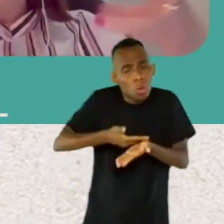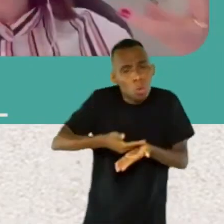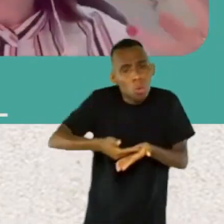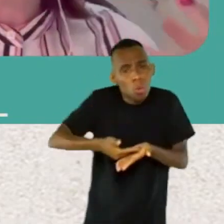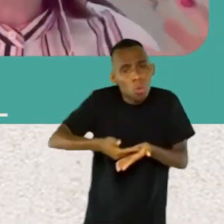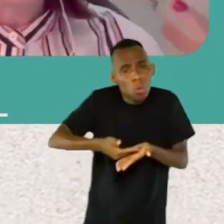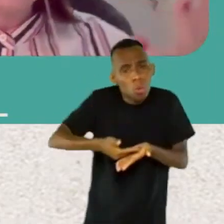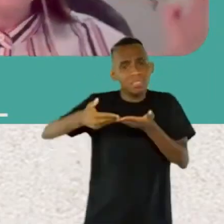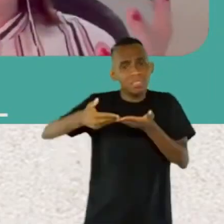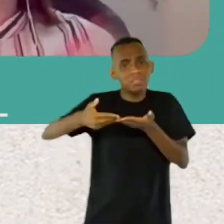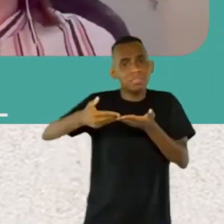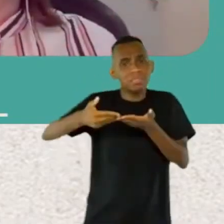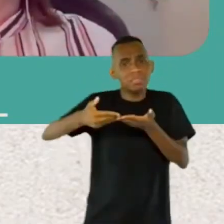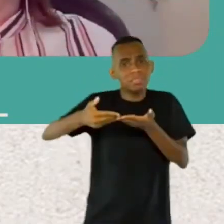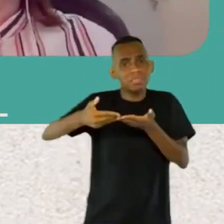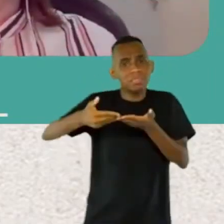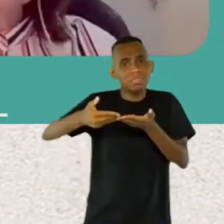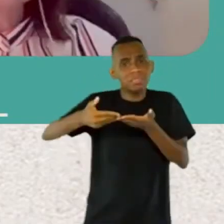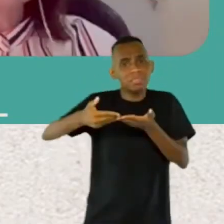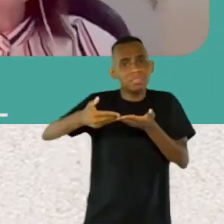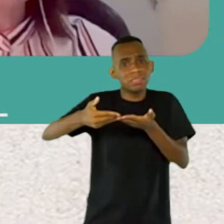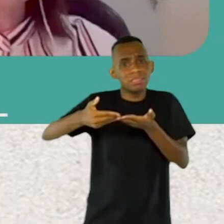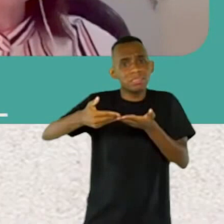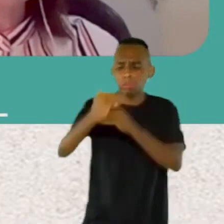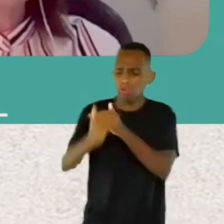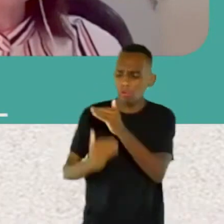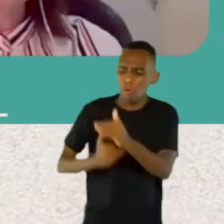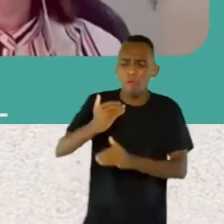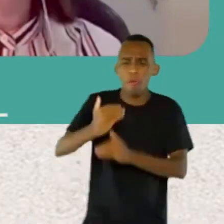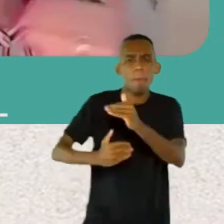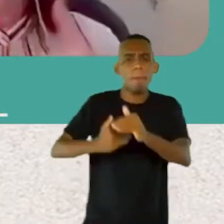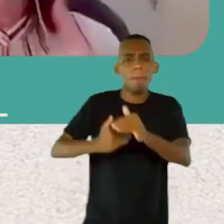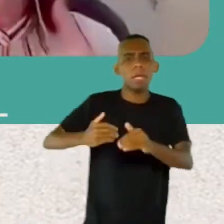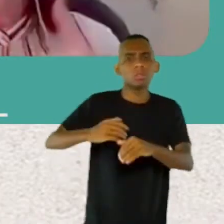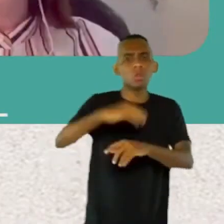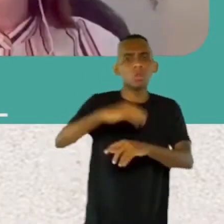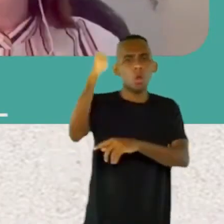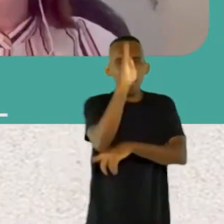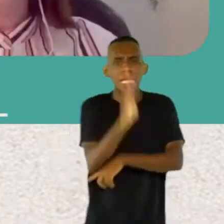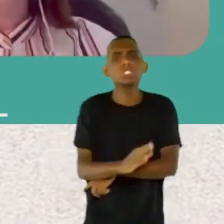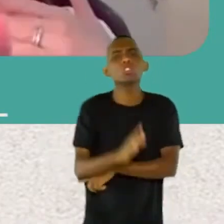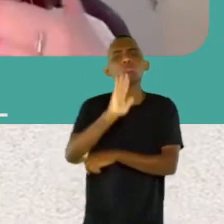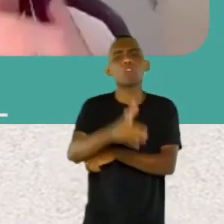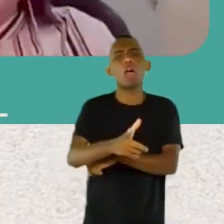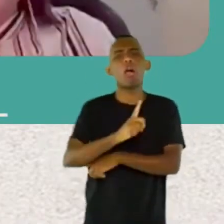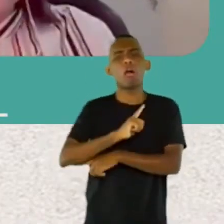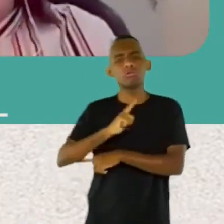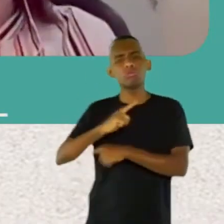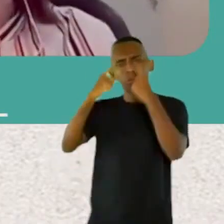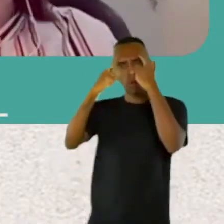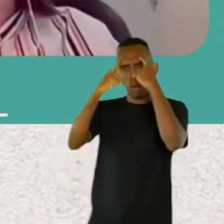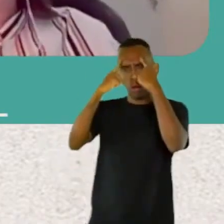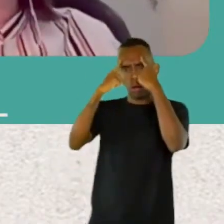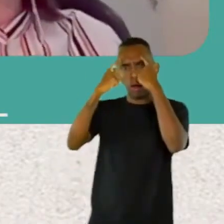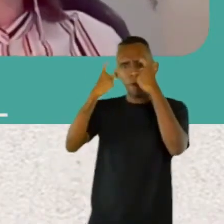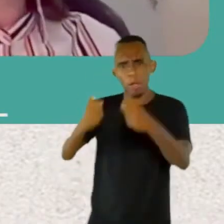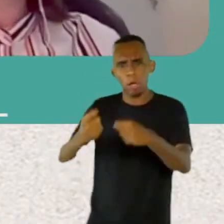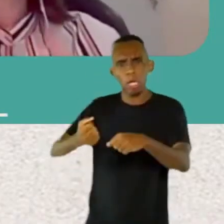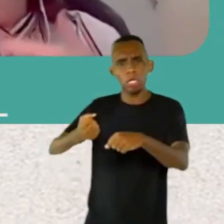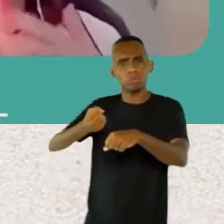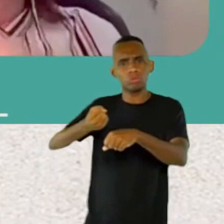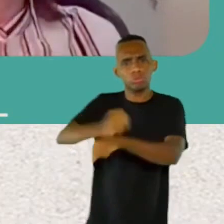Da ideia de Brasil, esse elemento da violência, né? Com a colonização, com